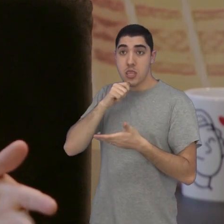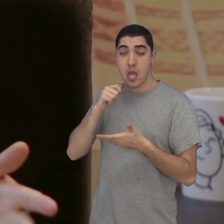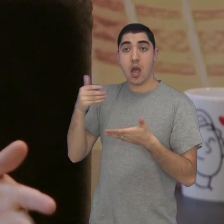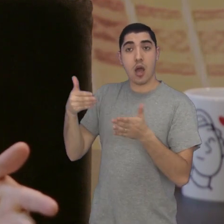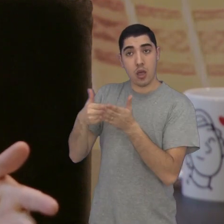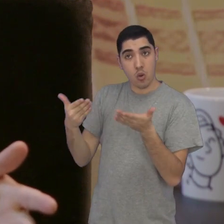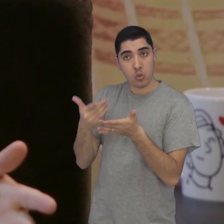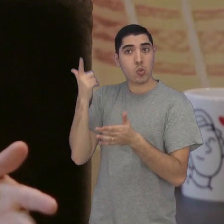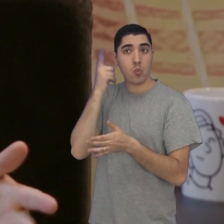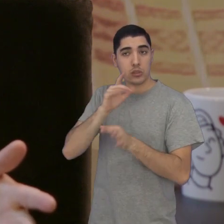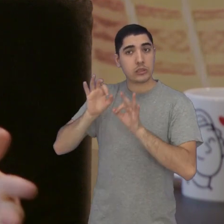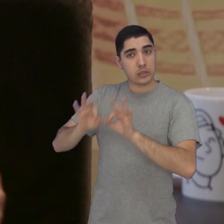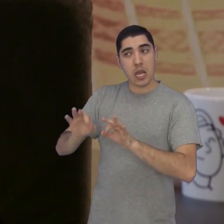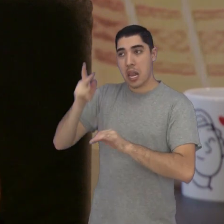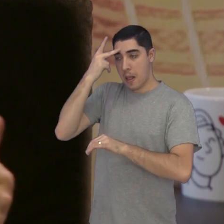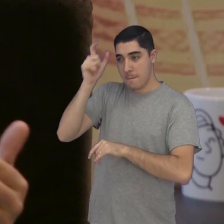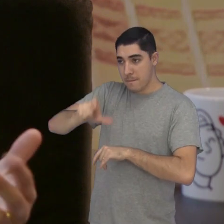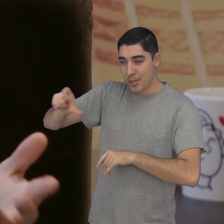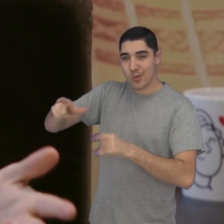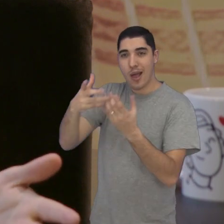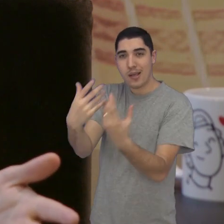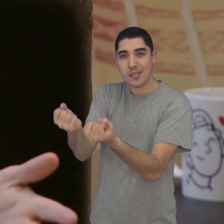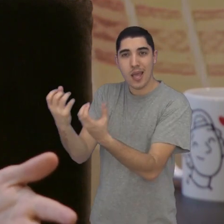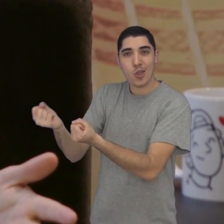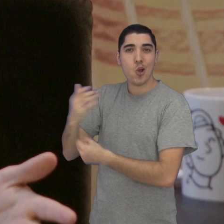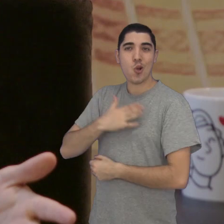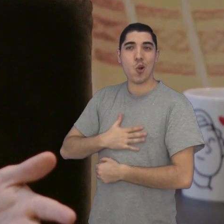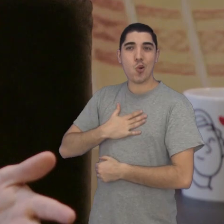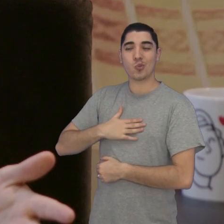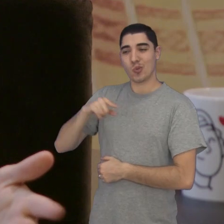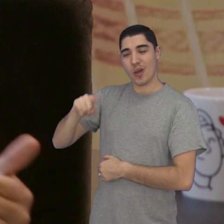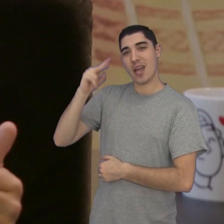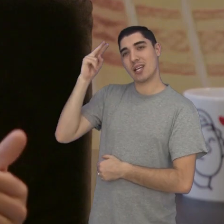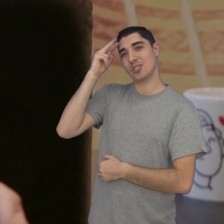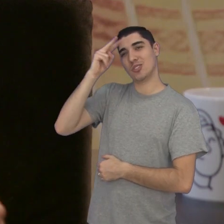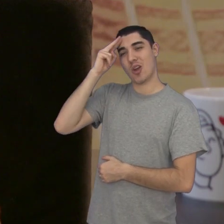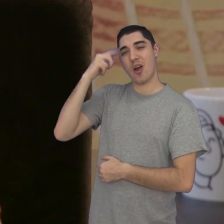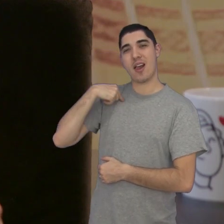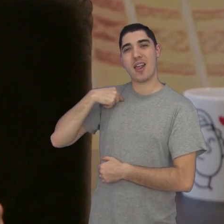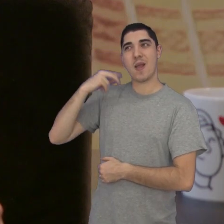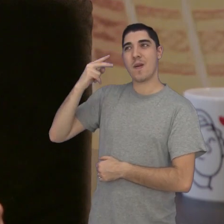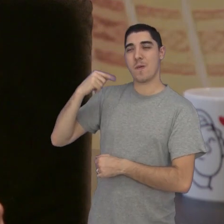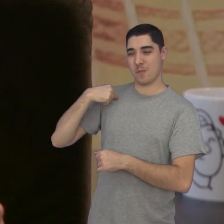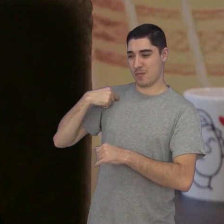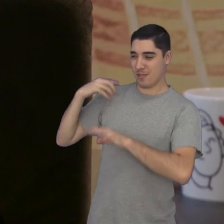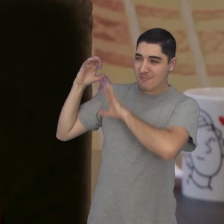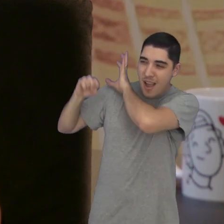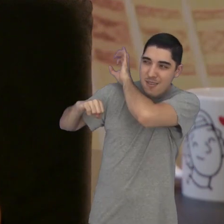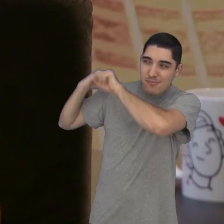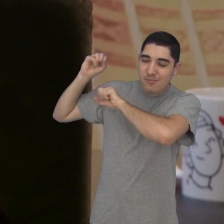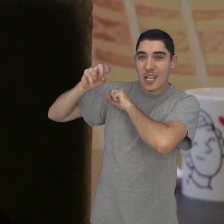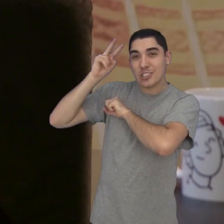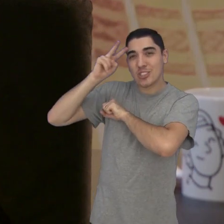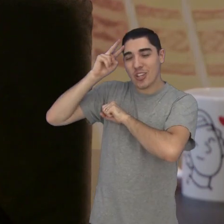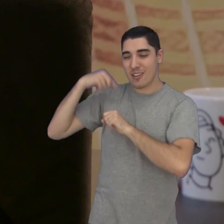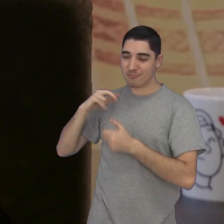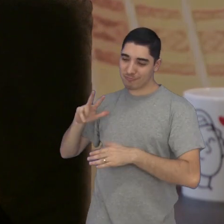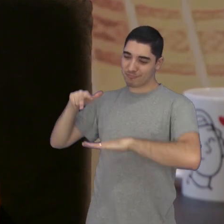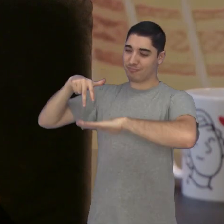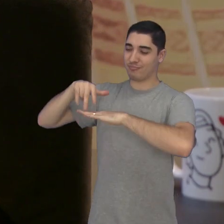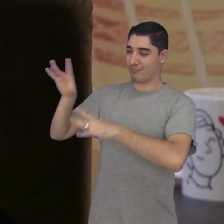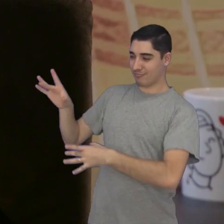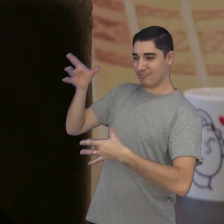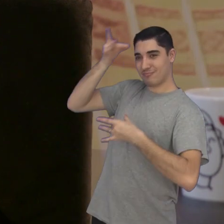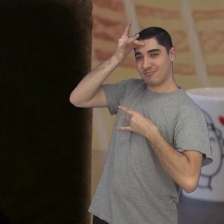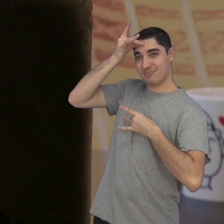até hoje, né? Que eu falei, as pessoas aderiram à ideia de resgatar a história dele, por onde a gente tem passado.